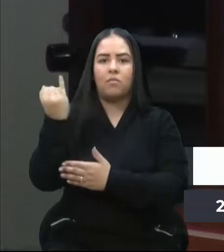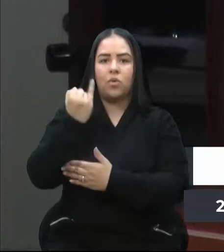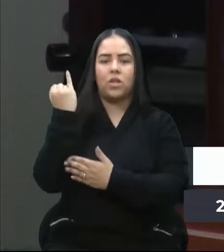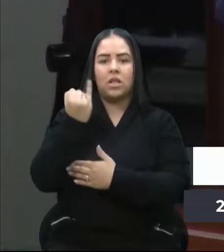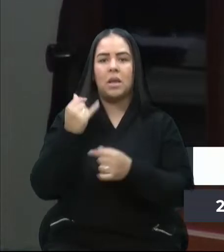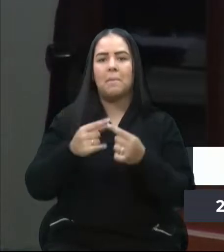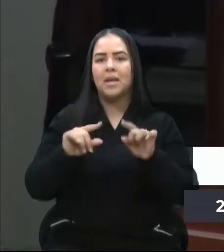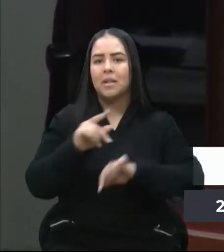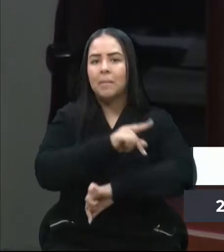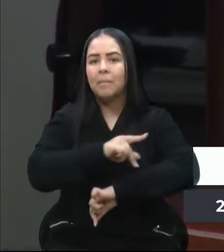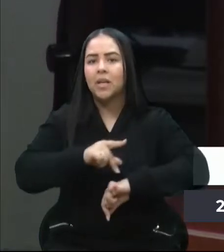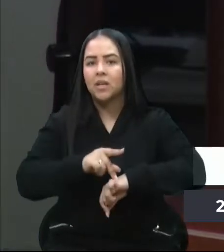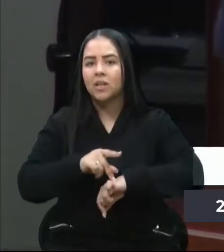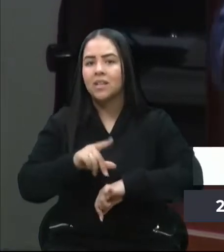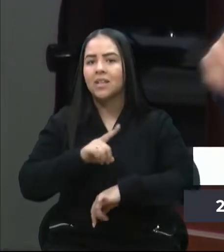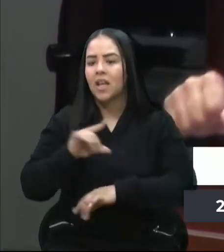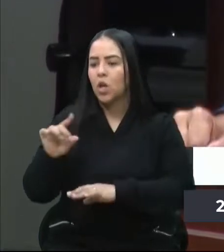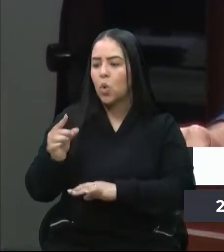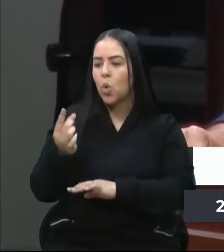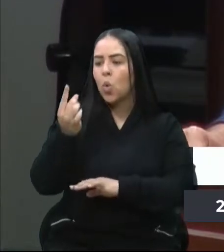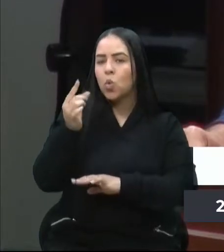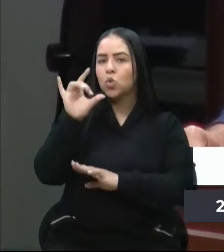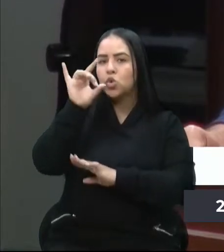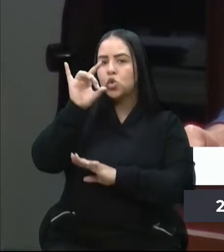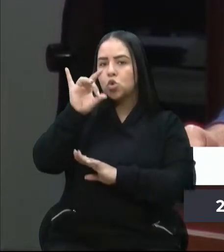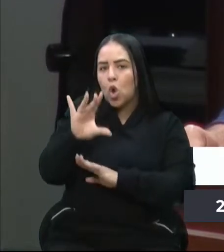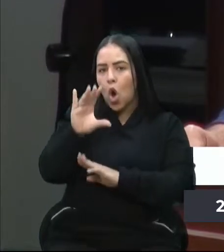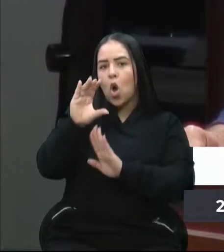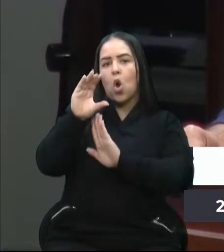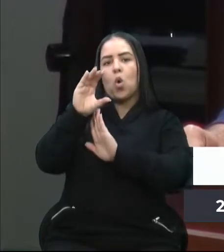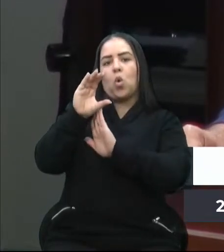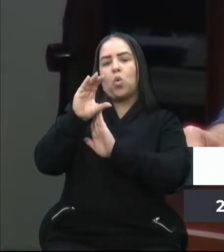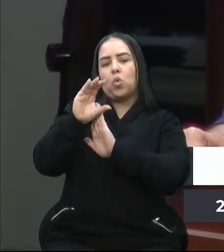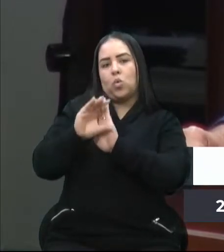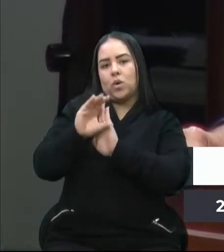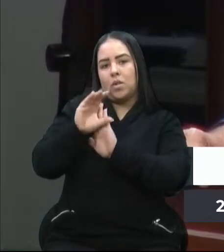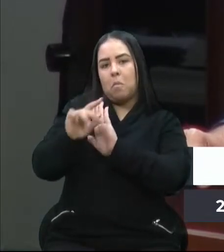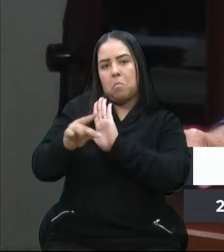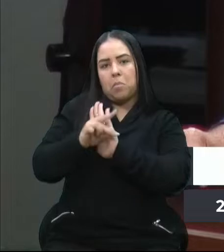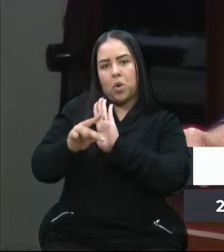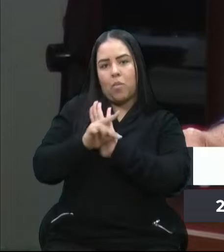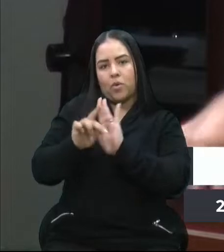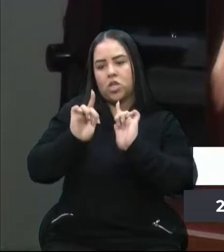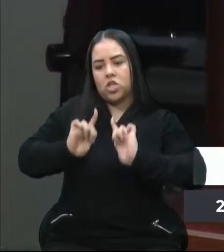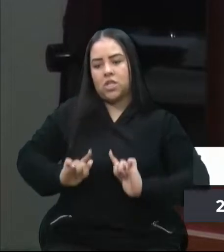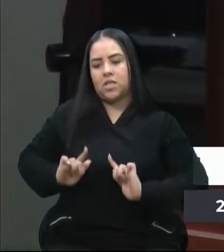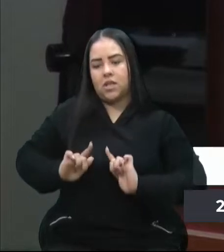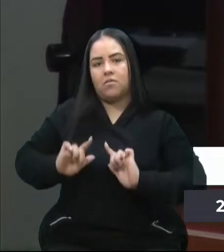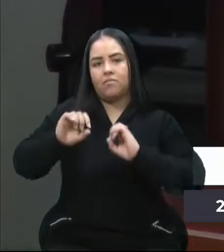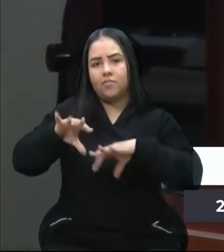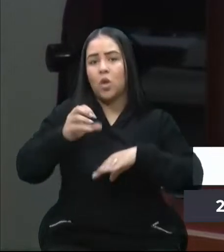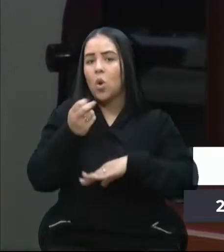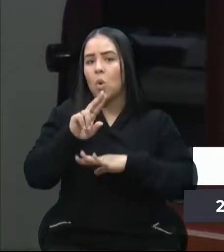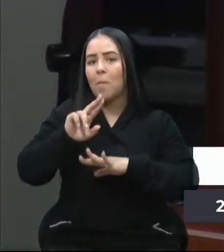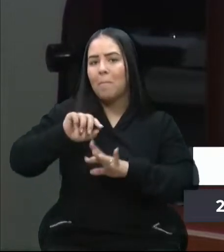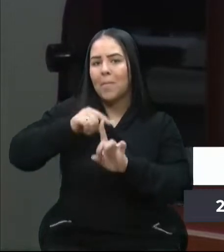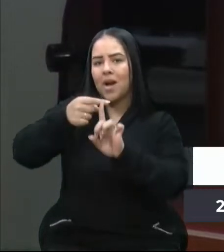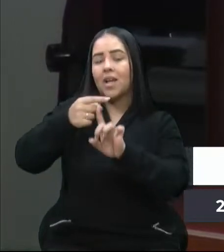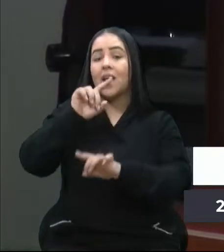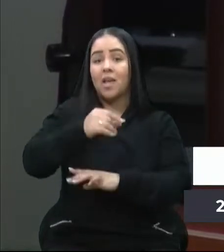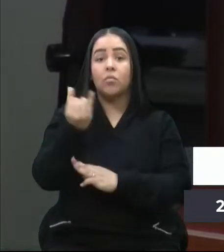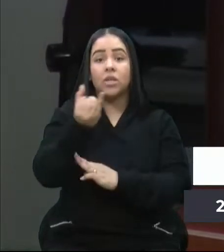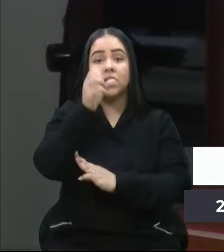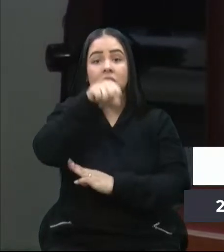mas pedagogia tem um componente curricular que vai tratar de gestão educacional, ou mais. Então, é importante sim.